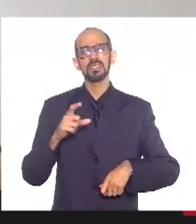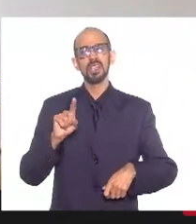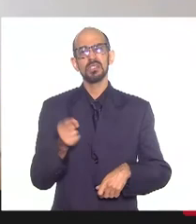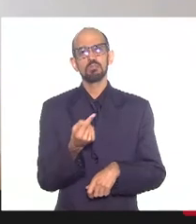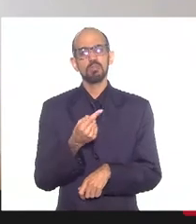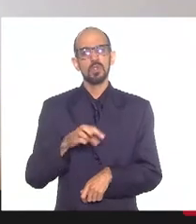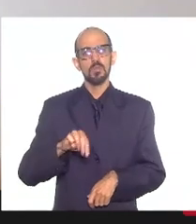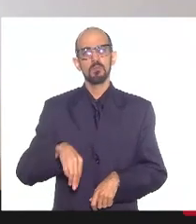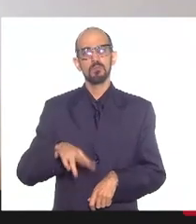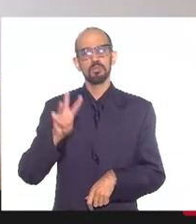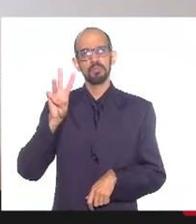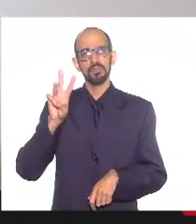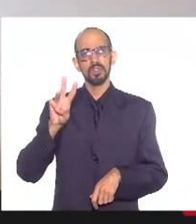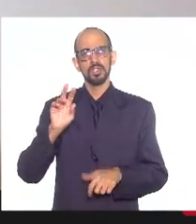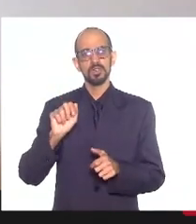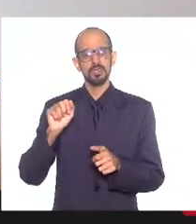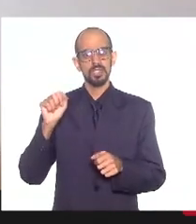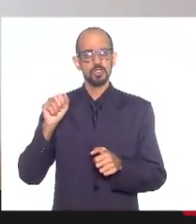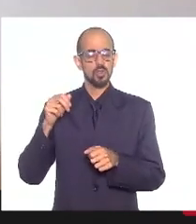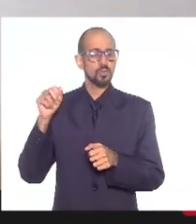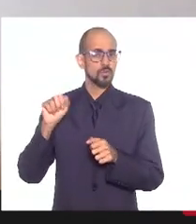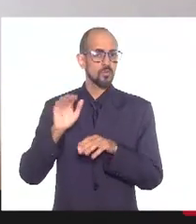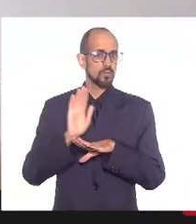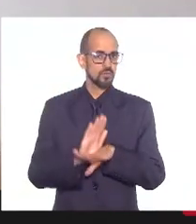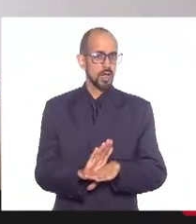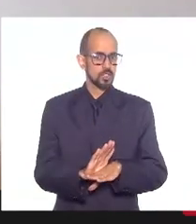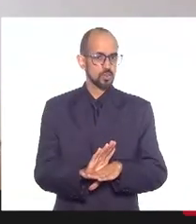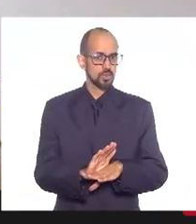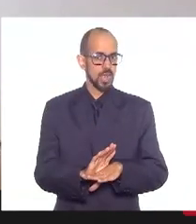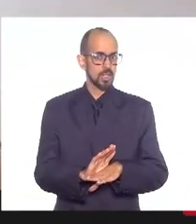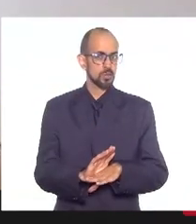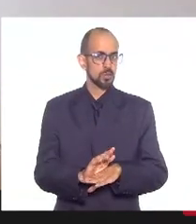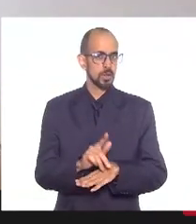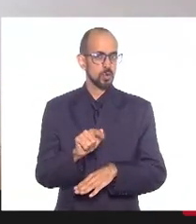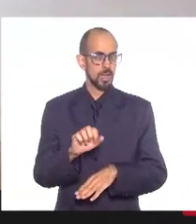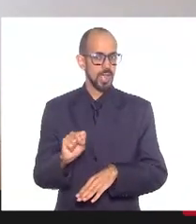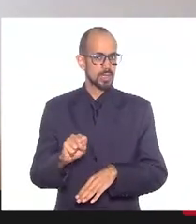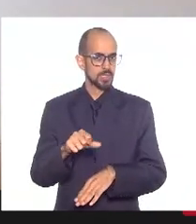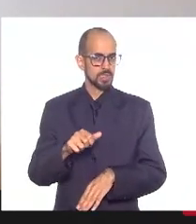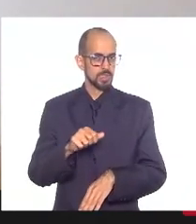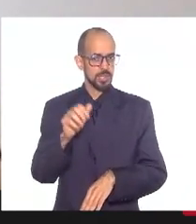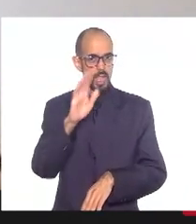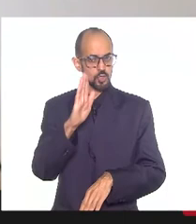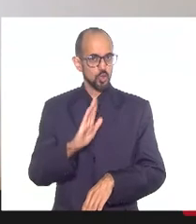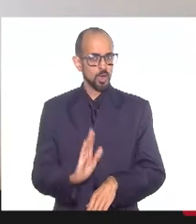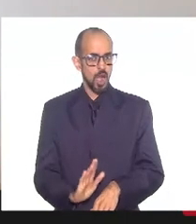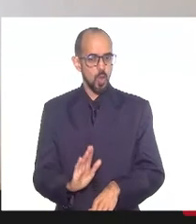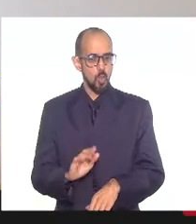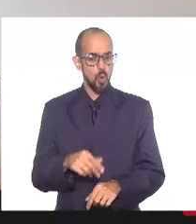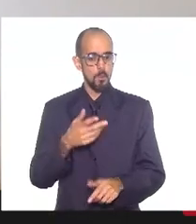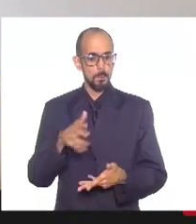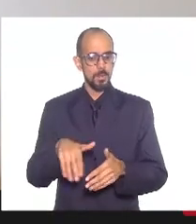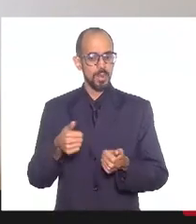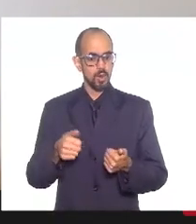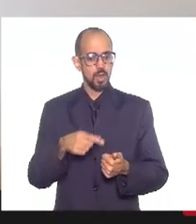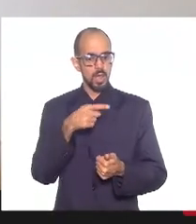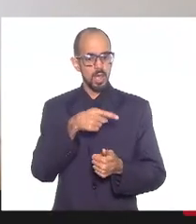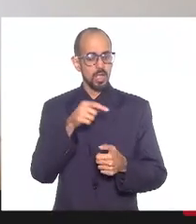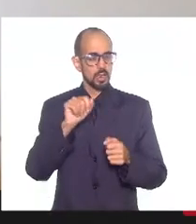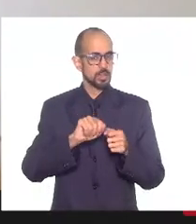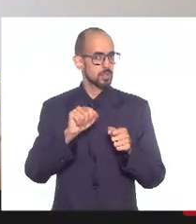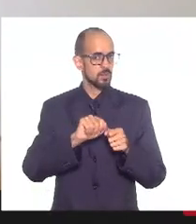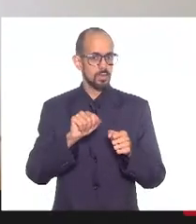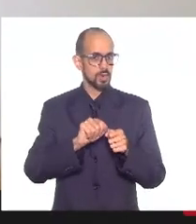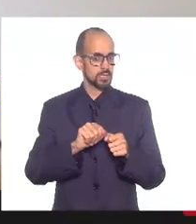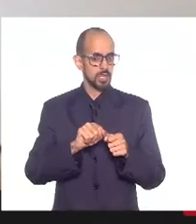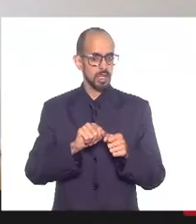abastecidos por gás nacional. O mais provável é que se encontre pontos no qual essas térmicas possam ser